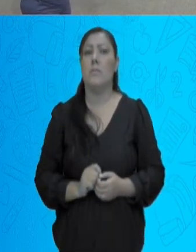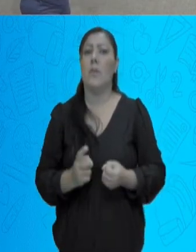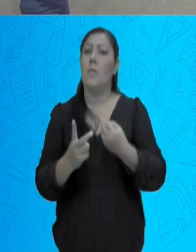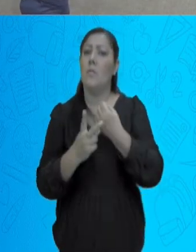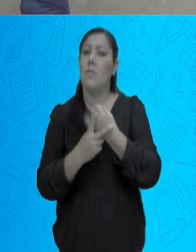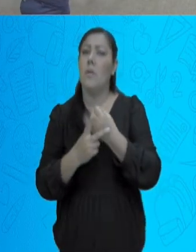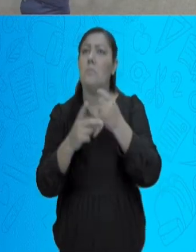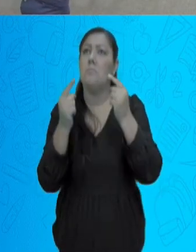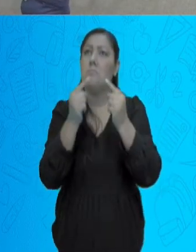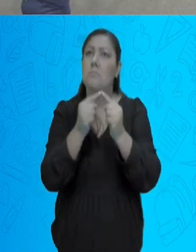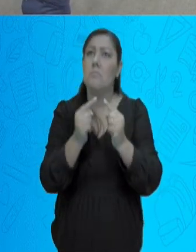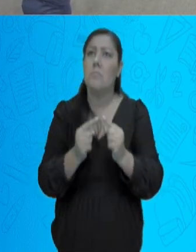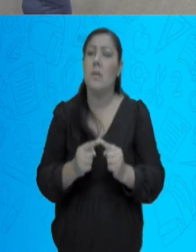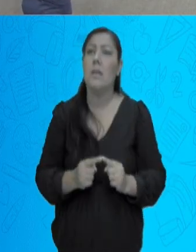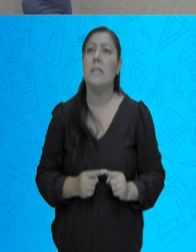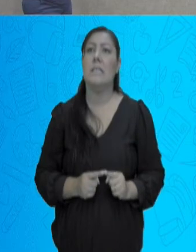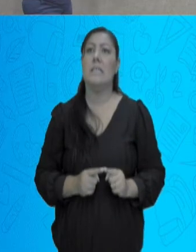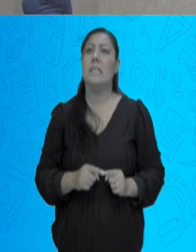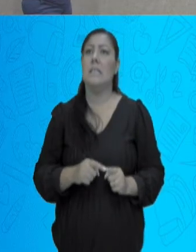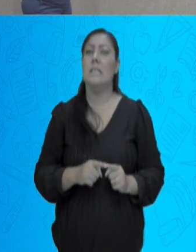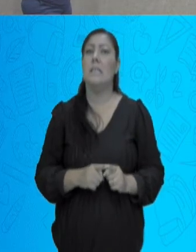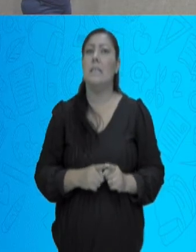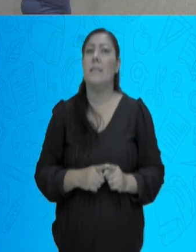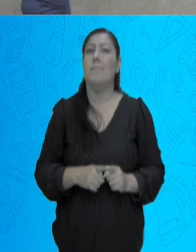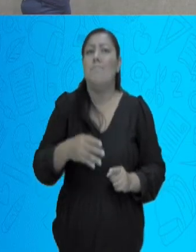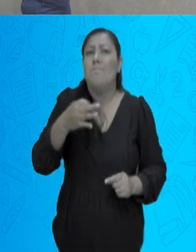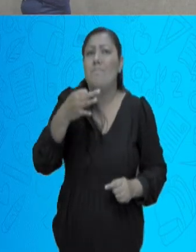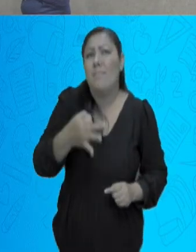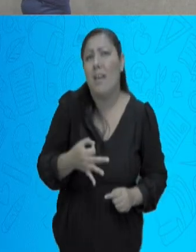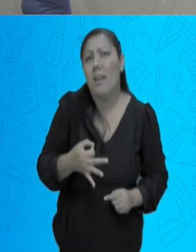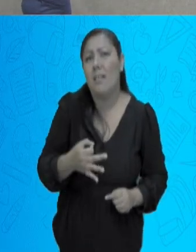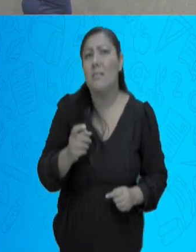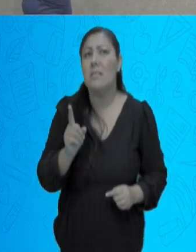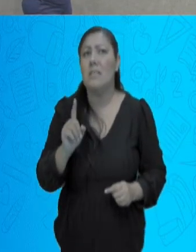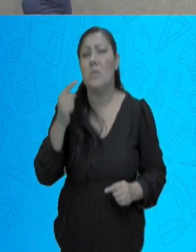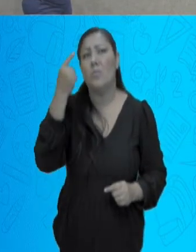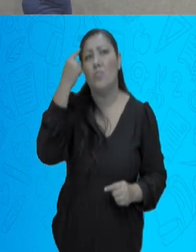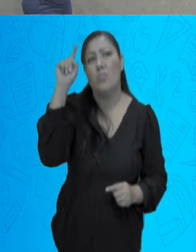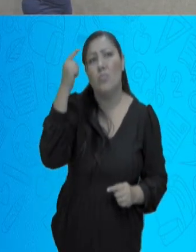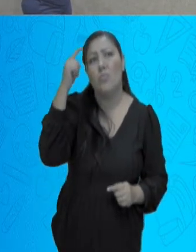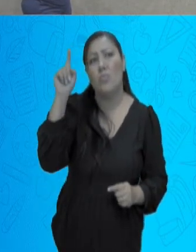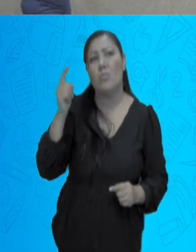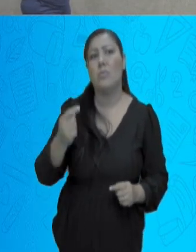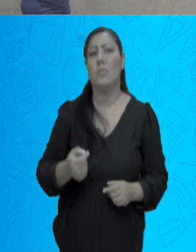essa ideia de não ter certeza, que é o contrário do indicativo.